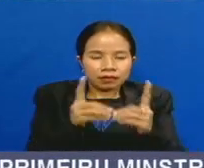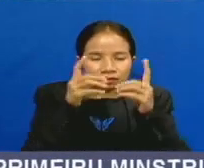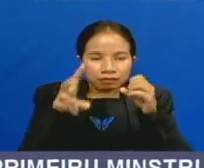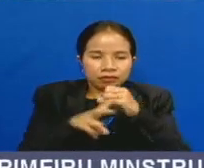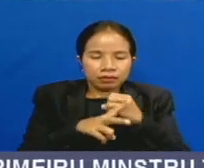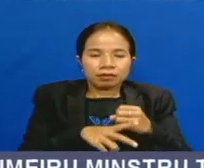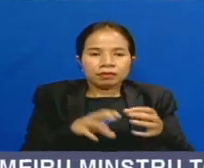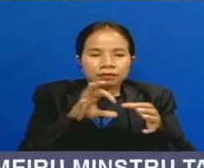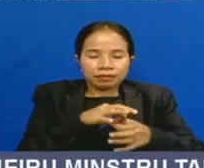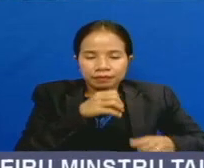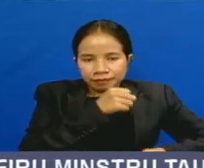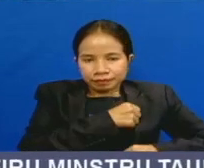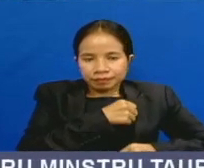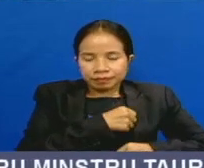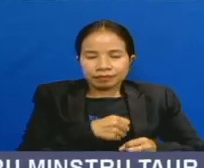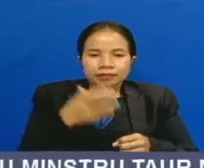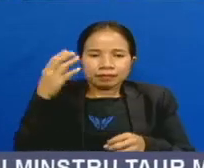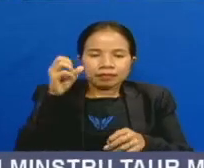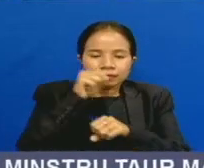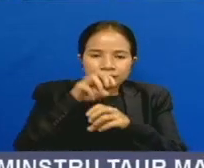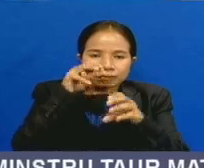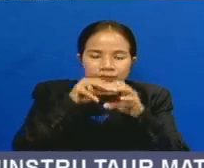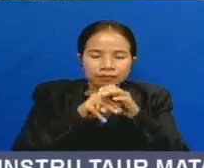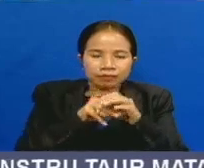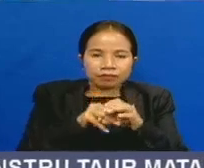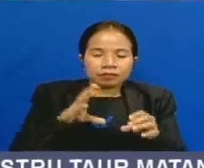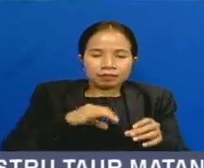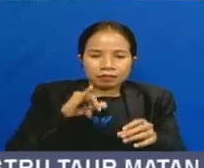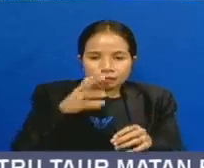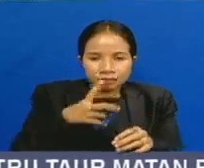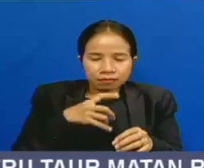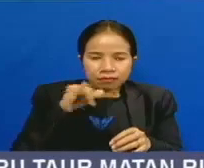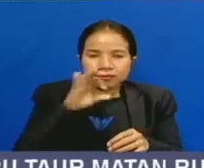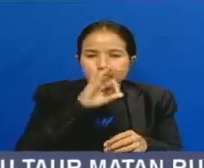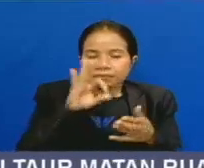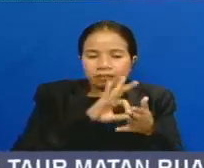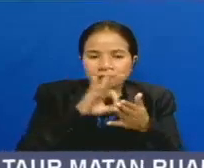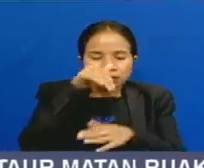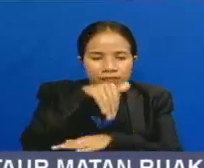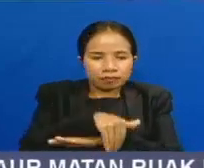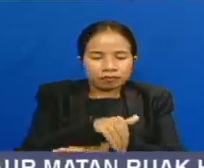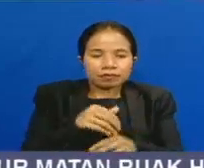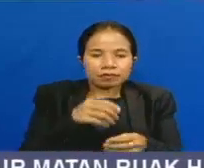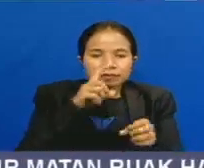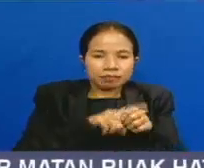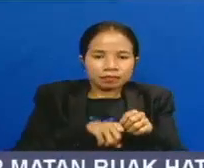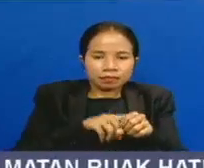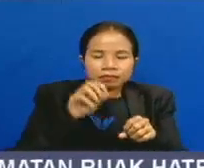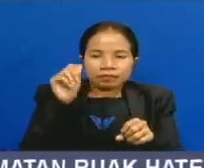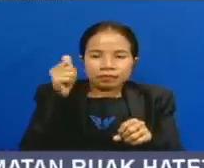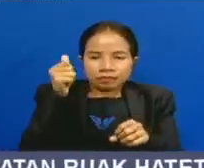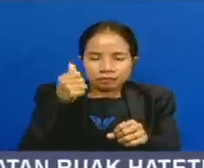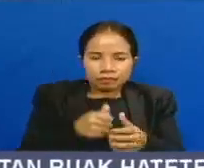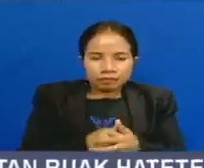Defesa Timor-Leste e a área supermercado Liang Li, Kaikoli Dili, sexta-feira calam, por volta, Tucusanulo